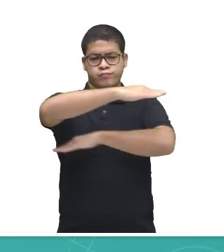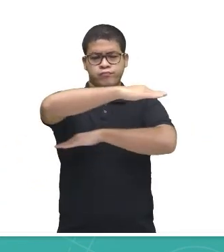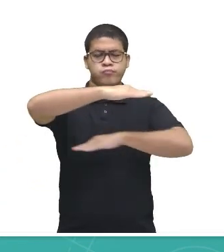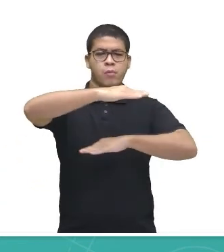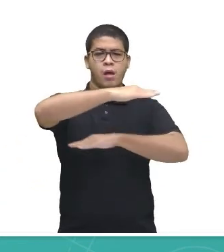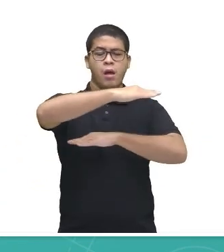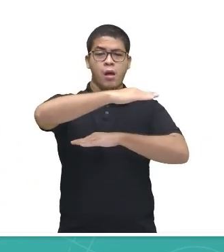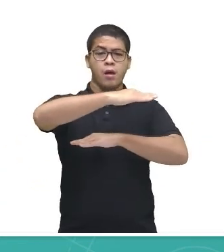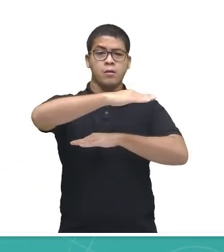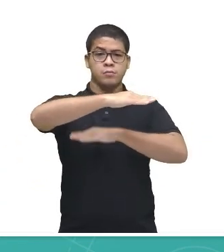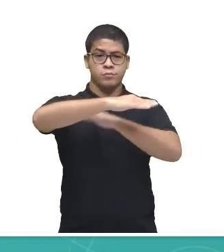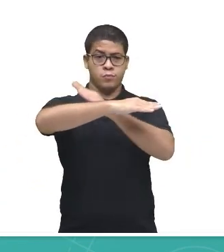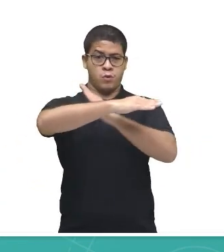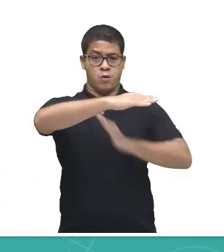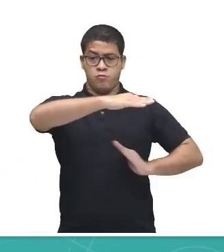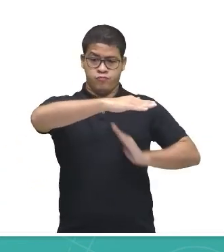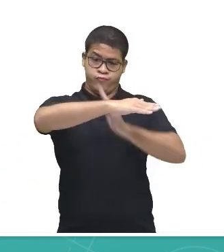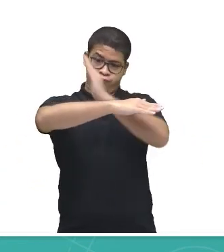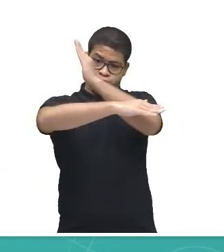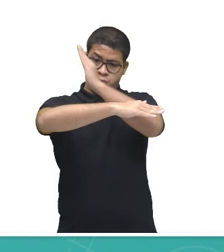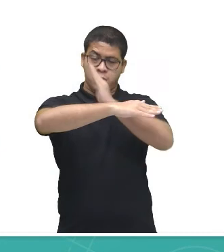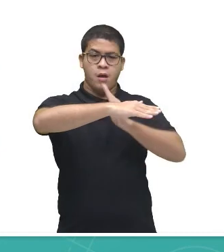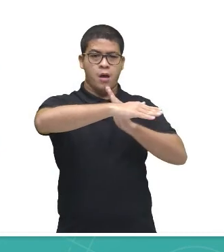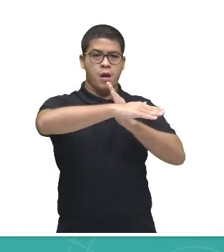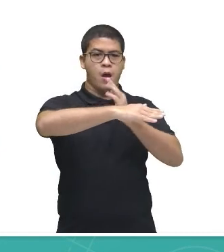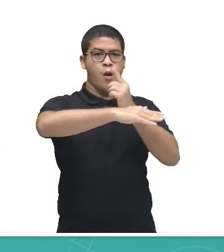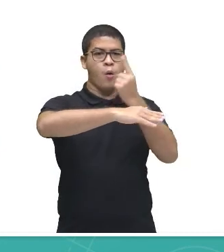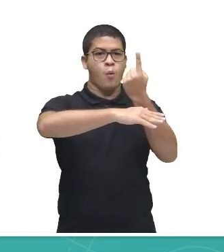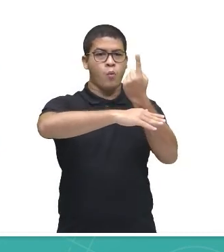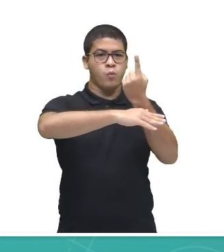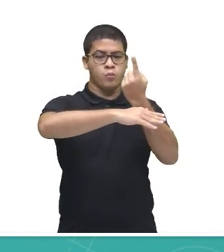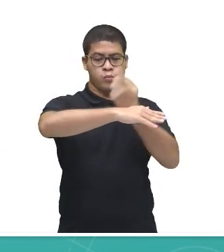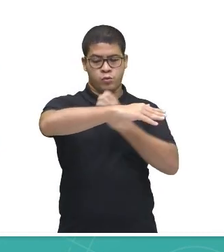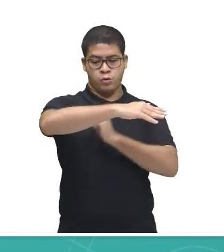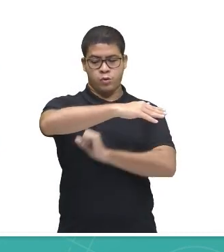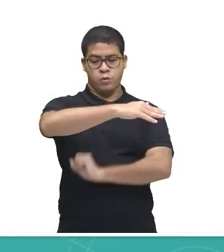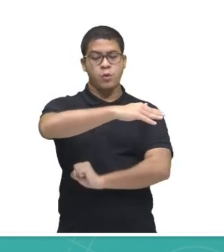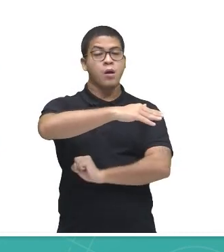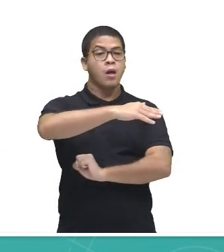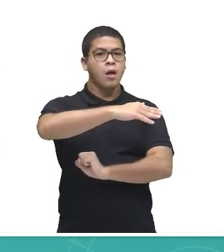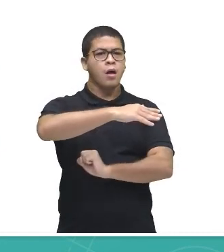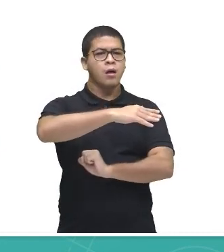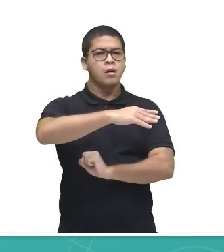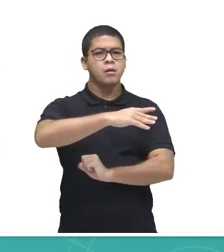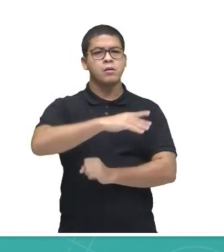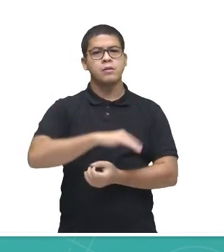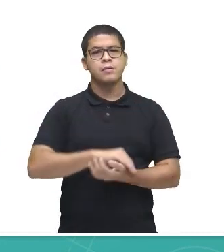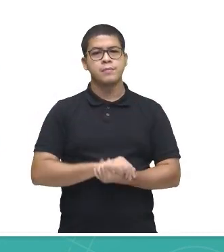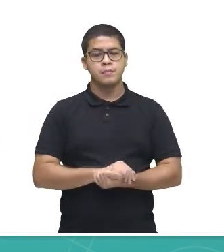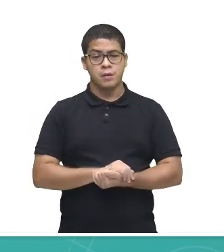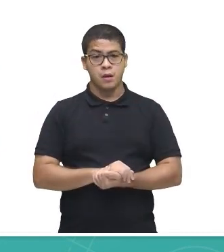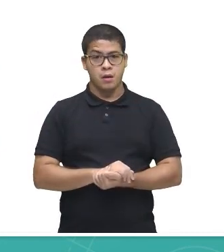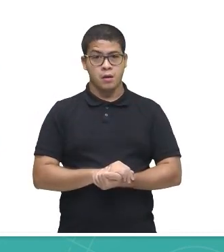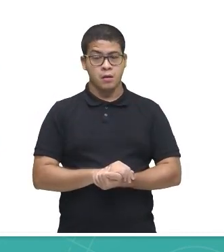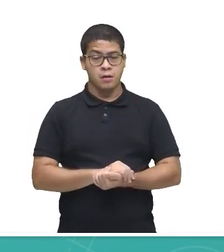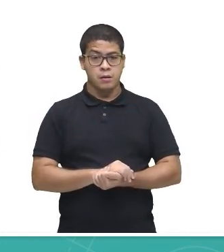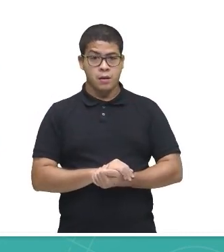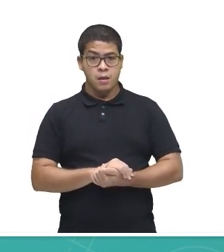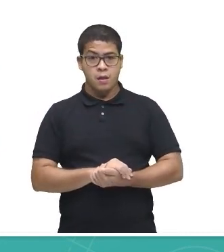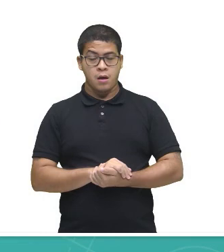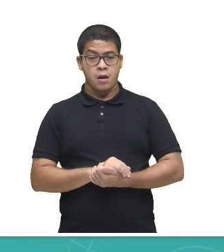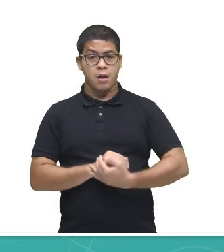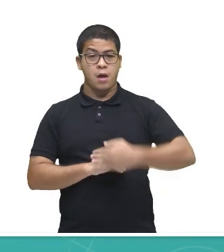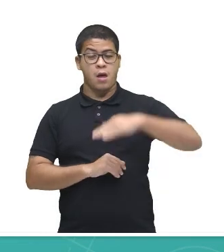par de ângulo são os ângulos 1 e 8, tá bom? E os outros pares de